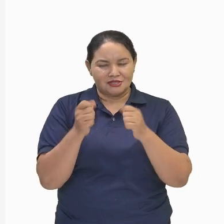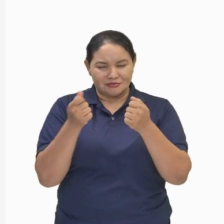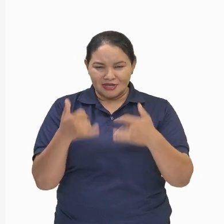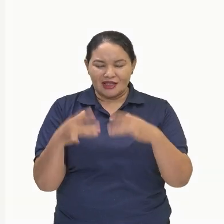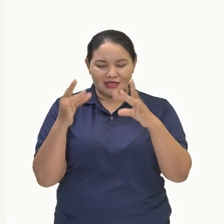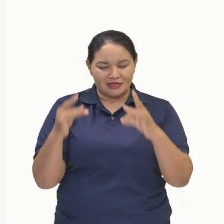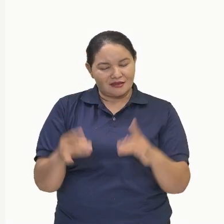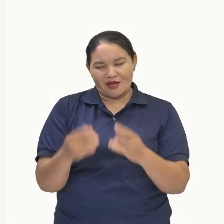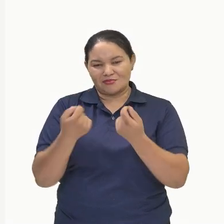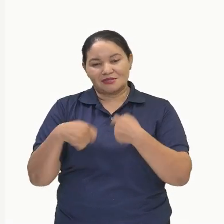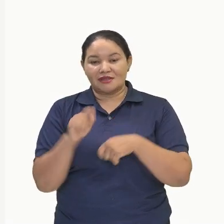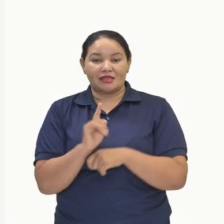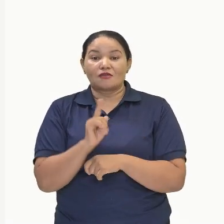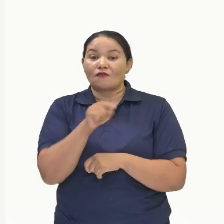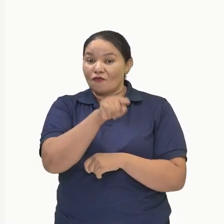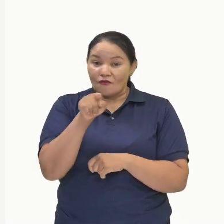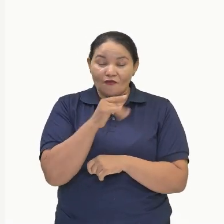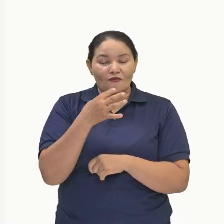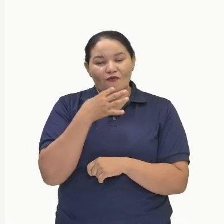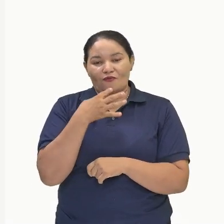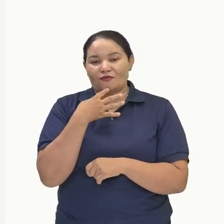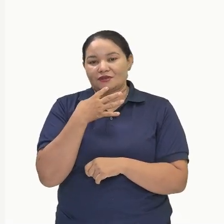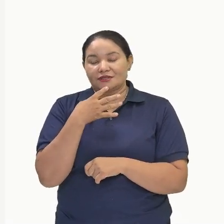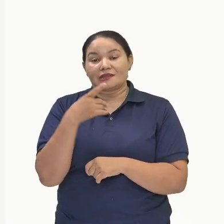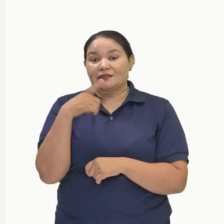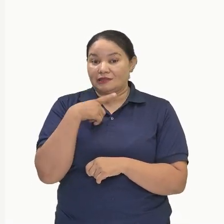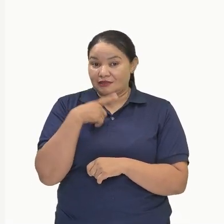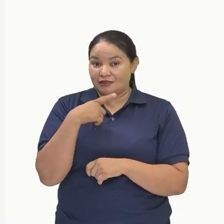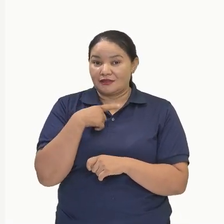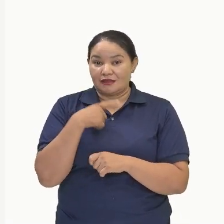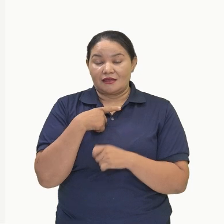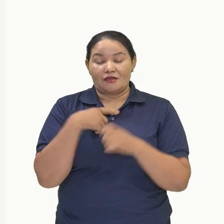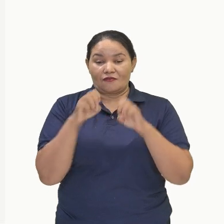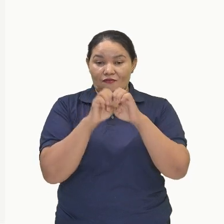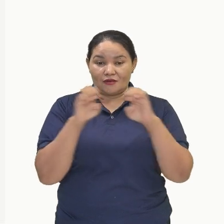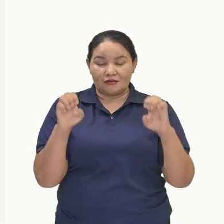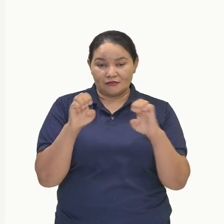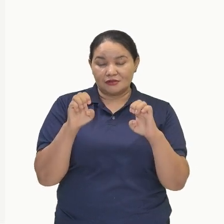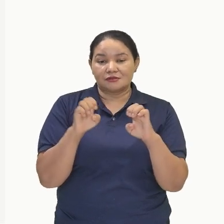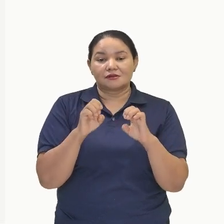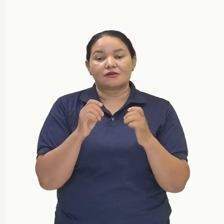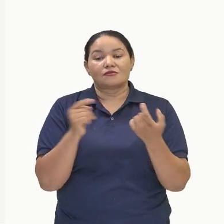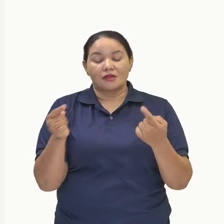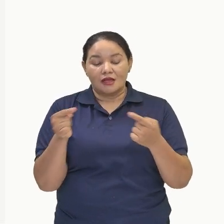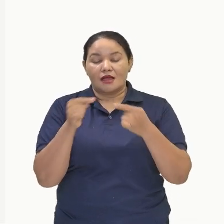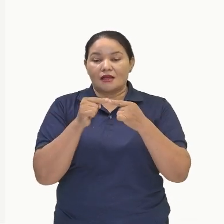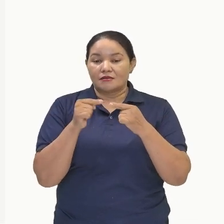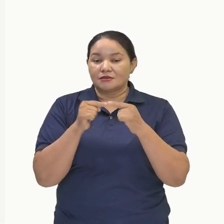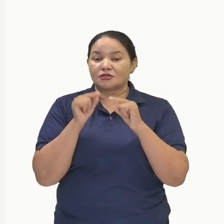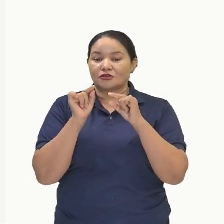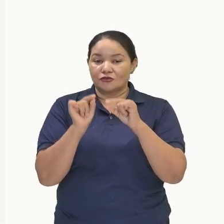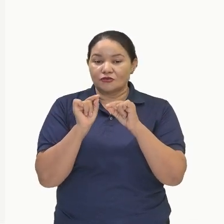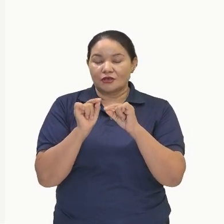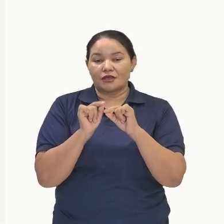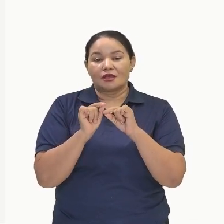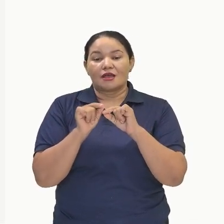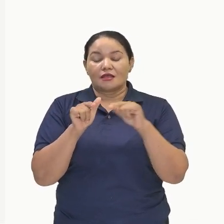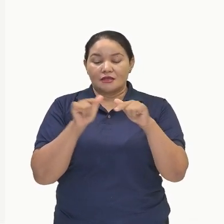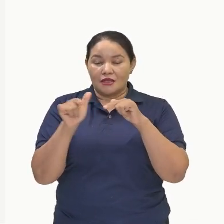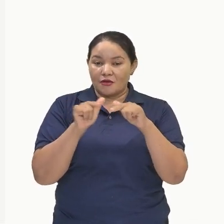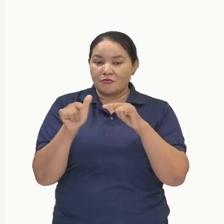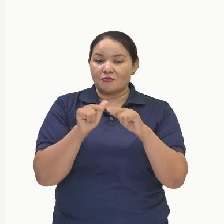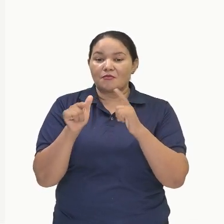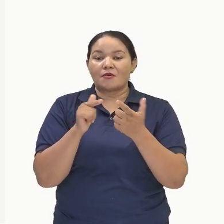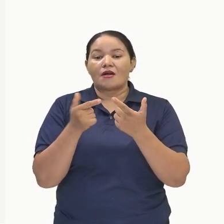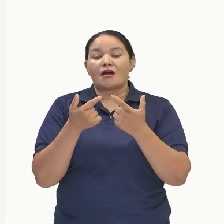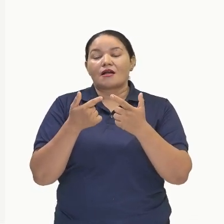para que você conheça que existe uma expressão matemática que regula o funcionamento desses aparelhos, né?